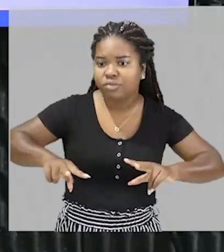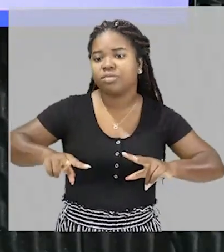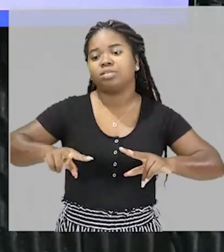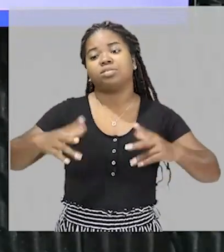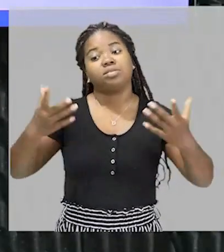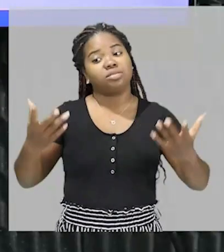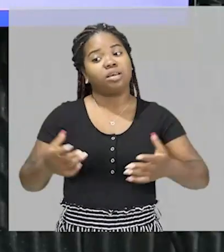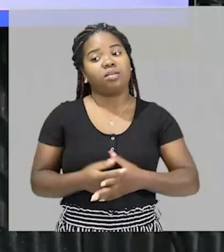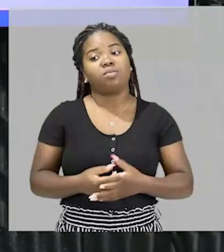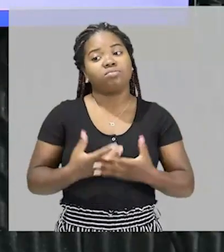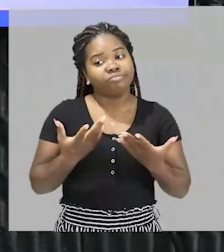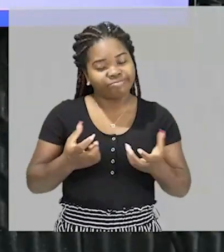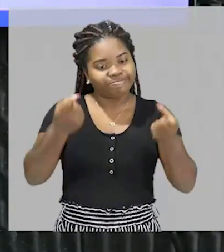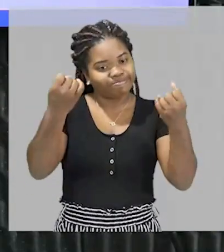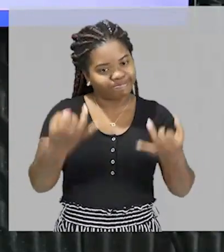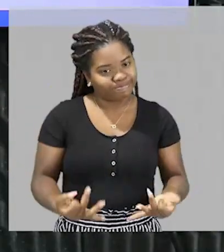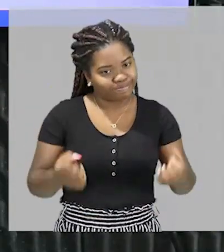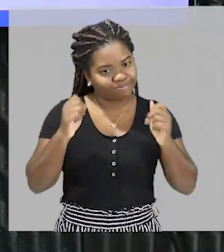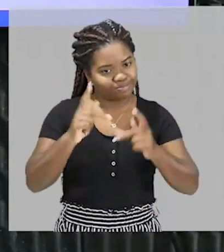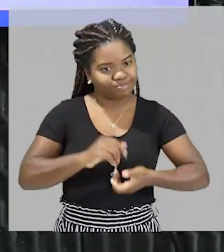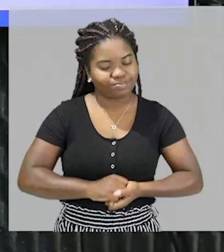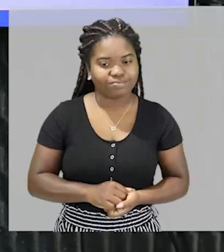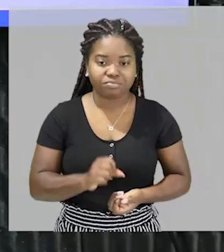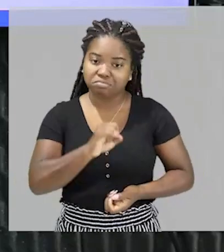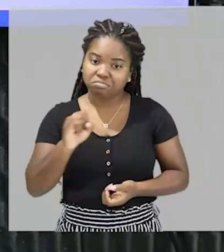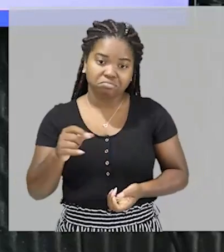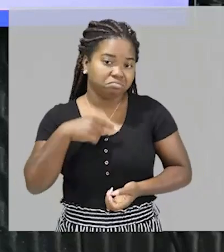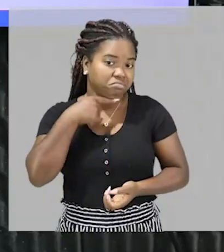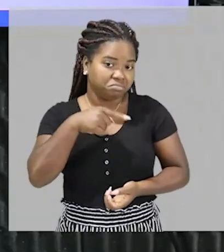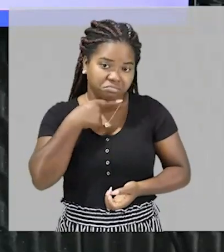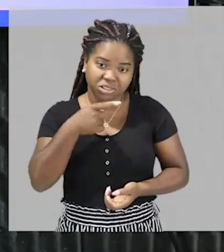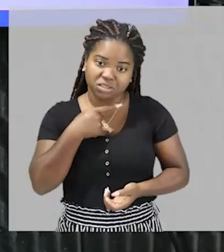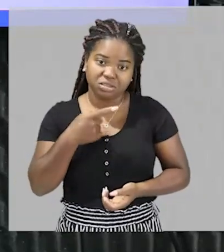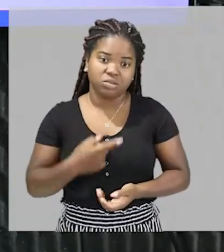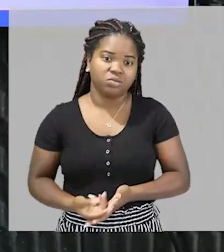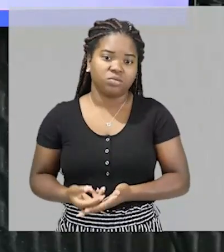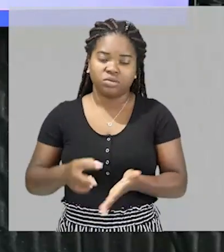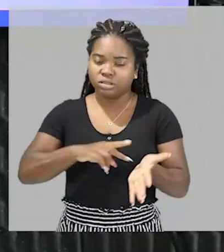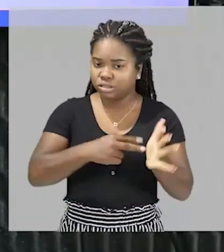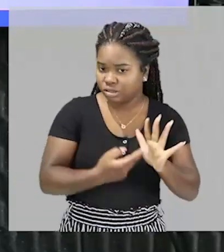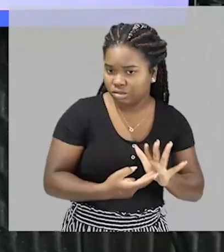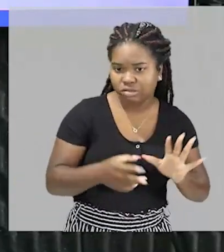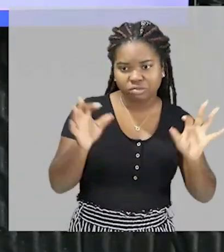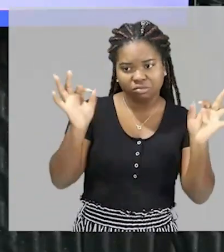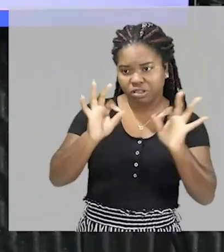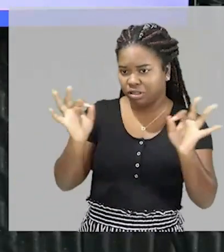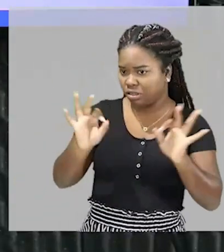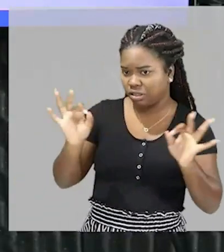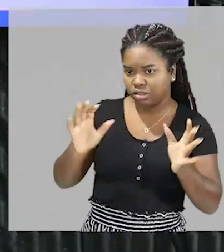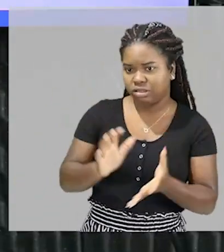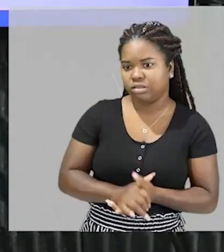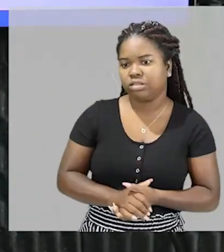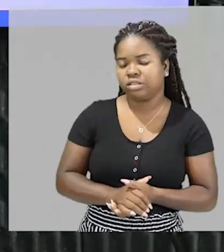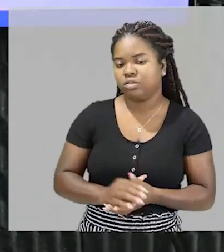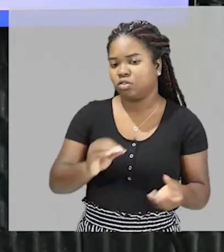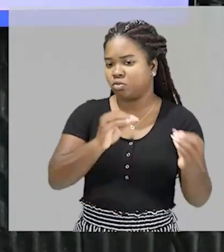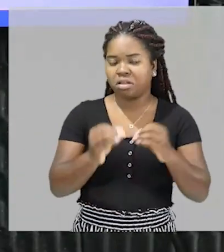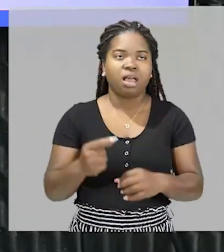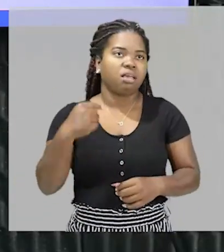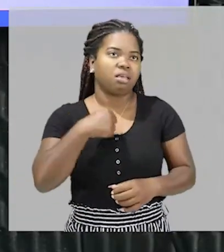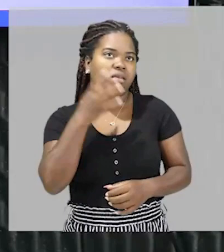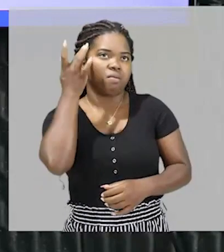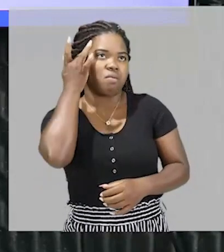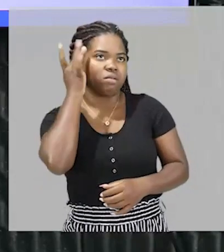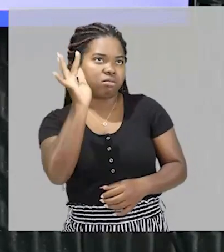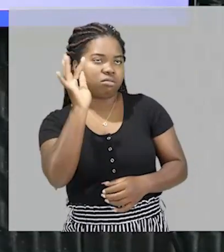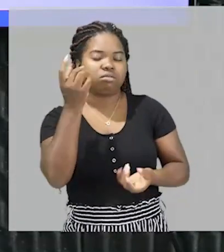imagem, a gente tem um problema muito sério. Deixar claro que ela não pode ser carregada dos seus próprios eu achos, entre aspas, porque aí você não está